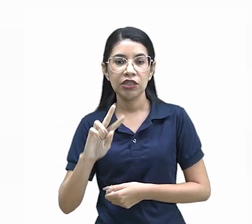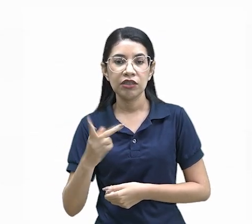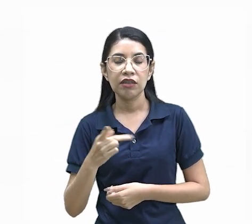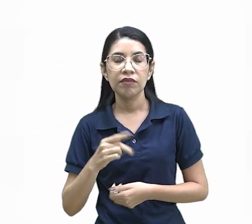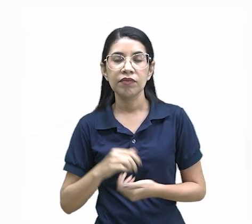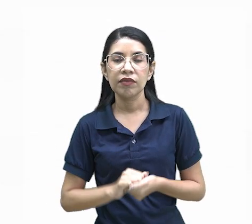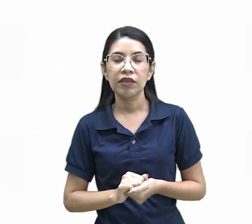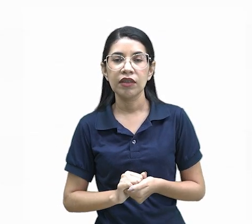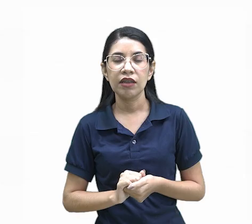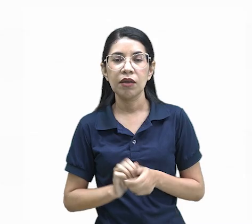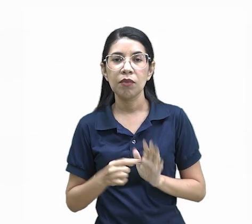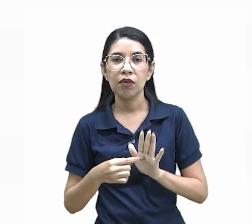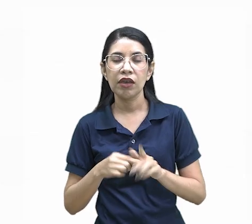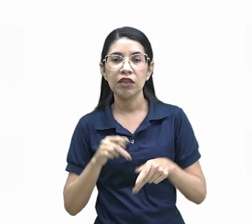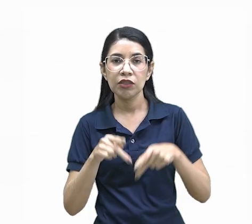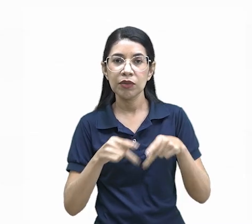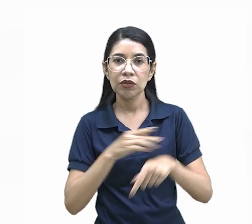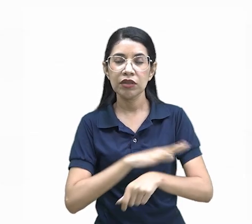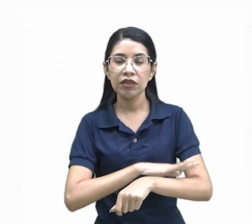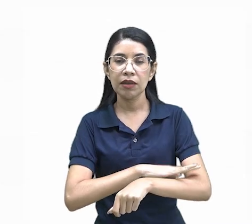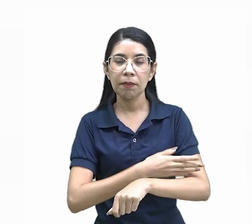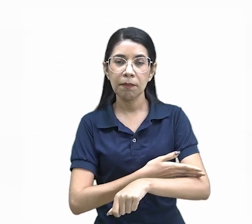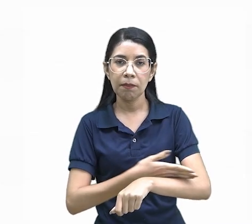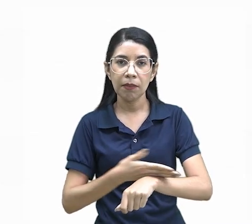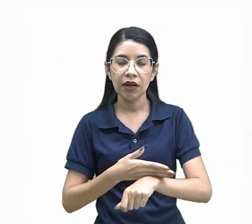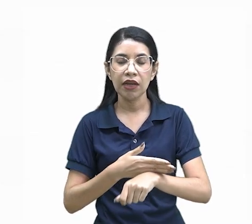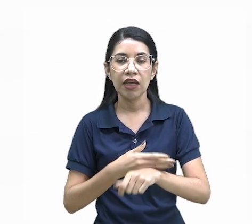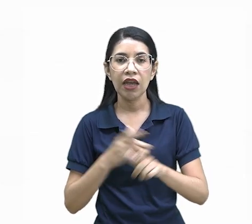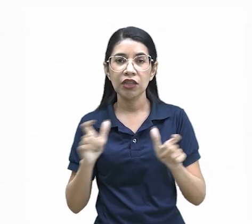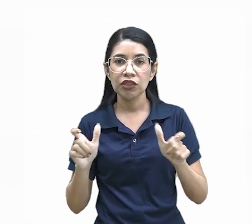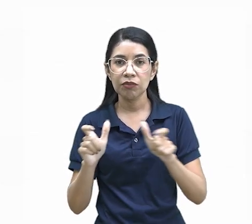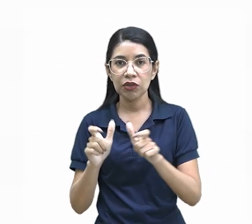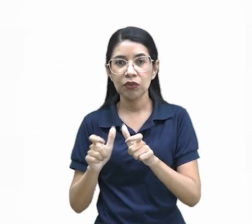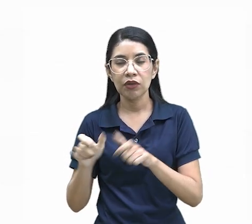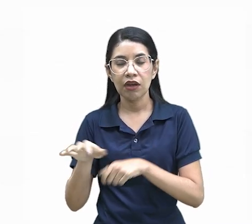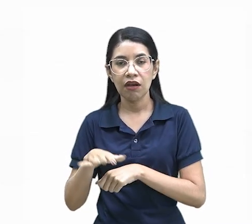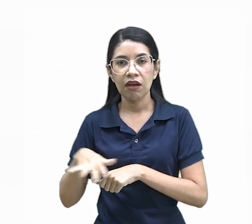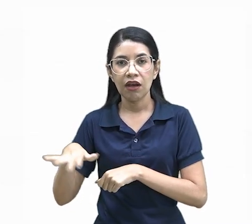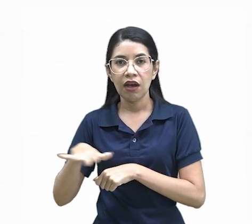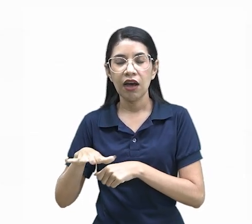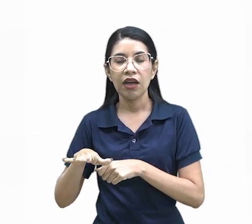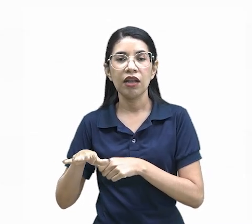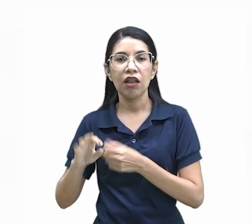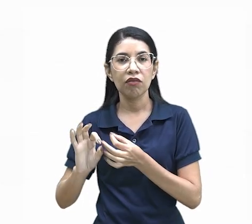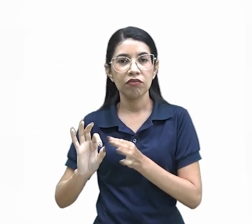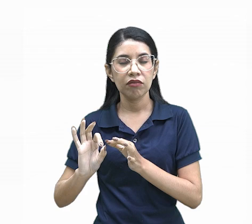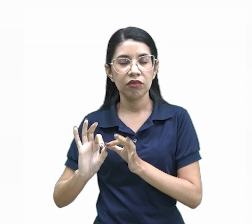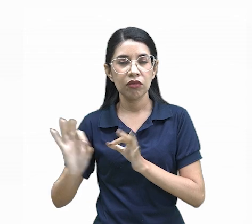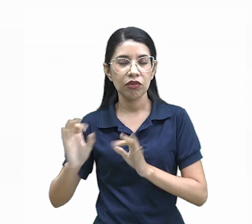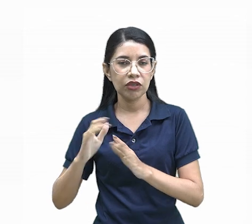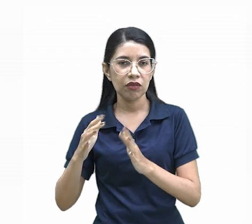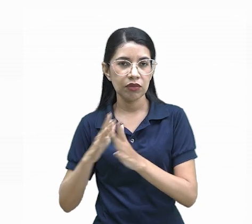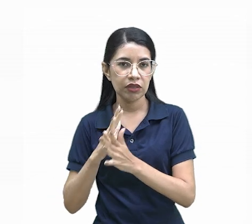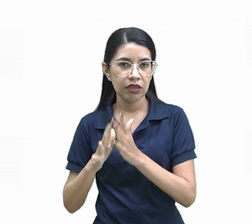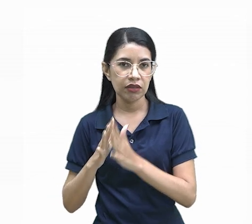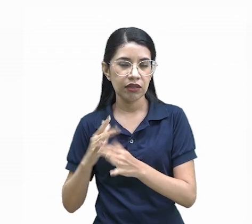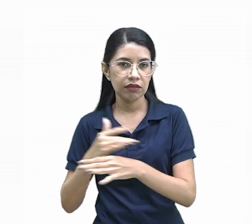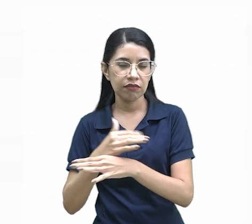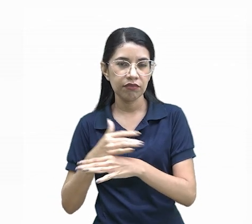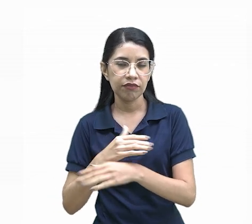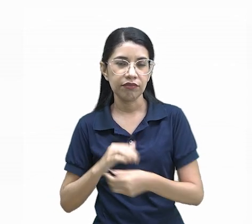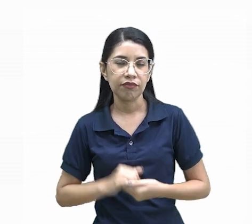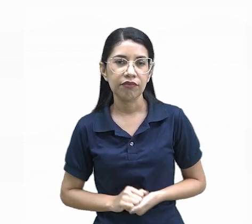brancos reduzem o espaço dos negros aos guetos. Então vejam que o filósofo, que é o repertório